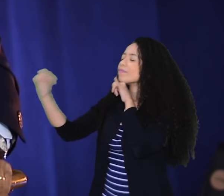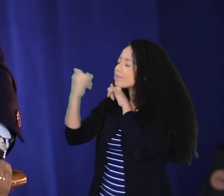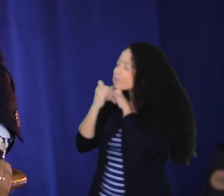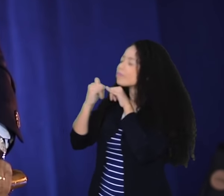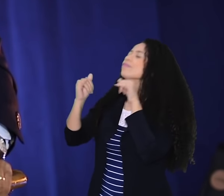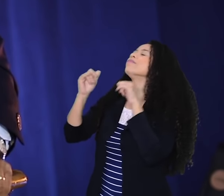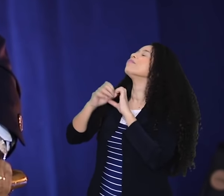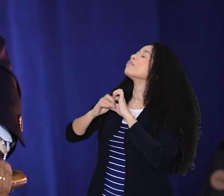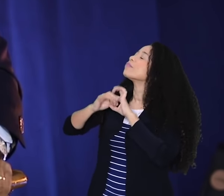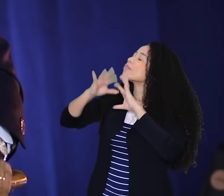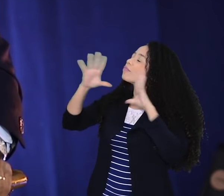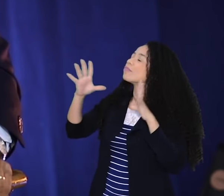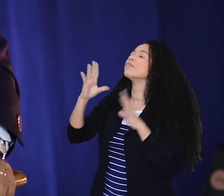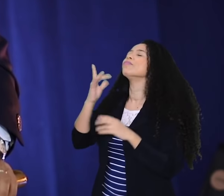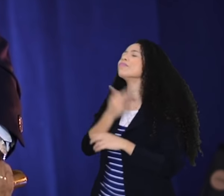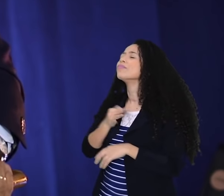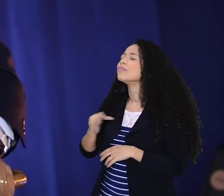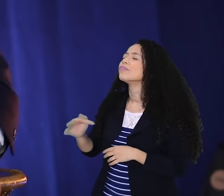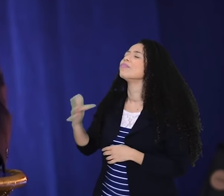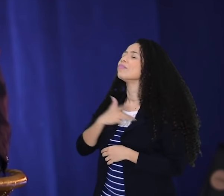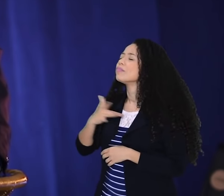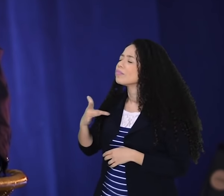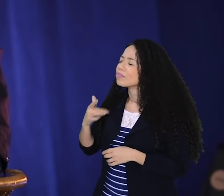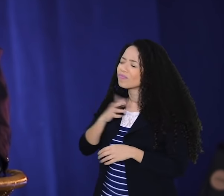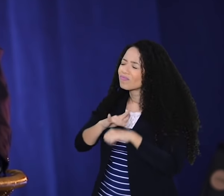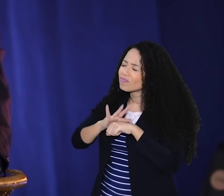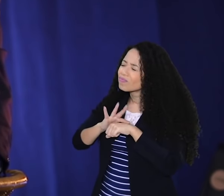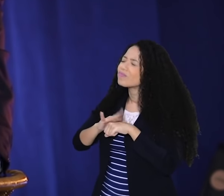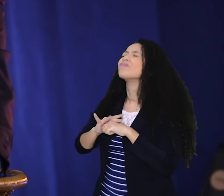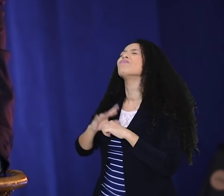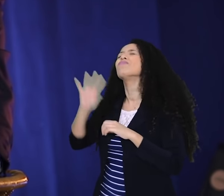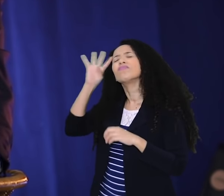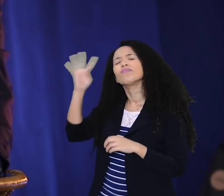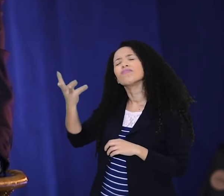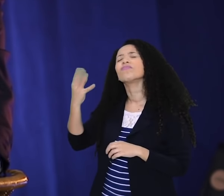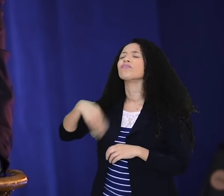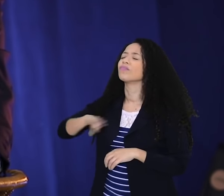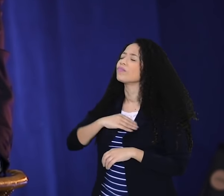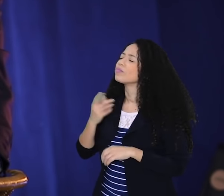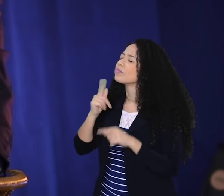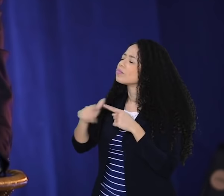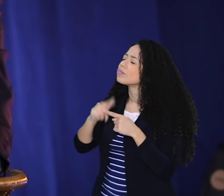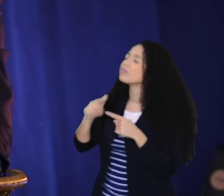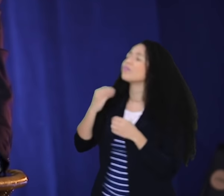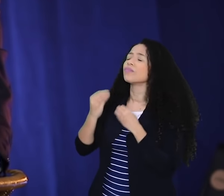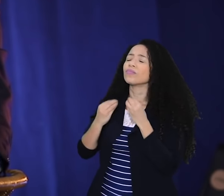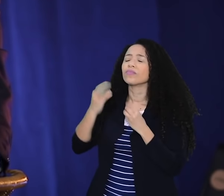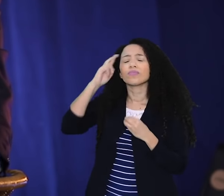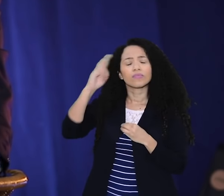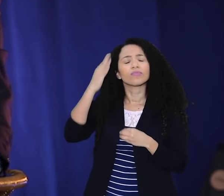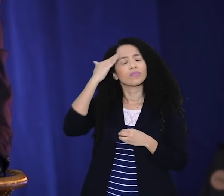nossas enfermidades, resolve os nossos problemas da forma que o Senhor sabe, acalma a nossa tempestade e faz de nós